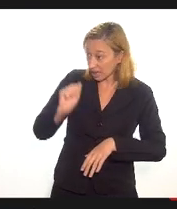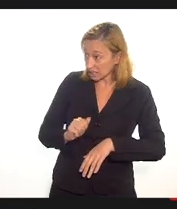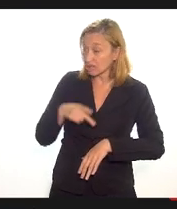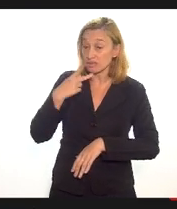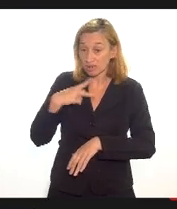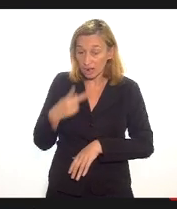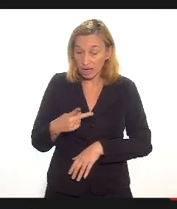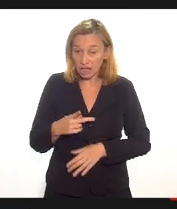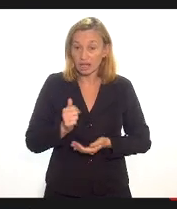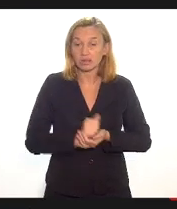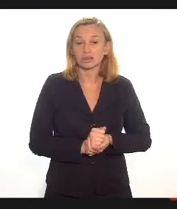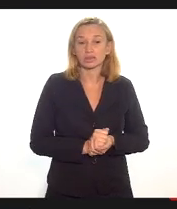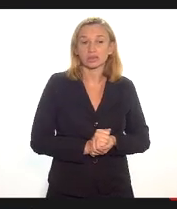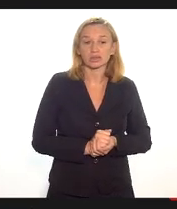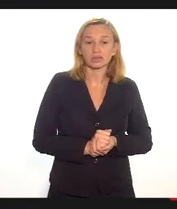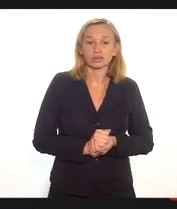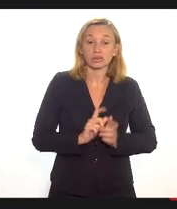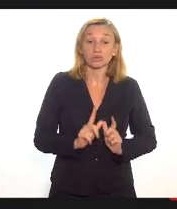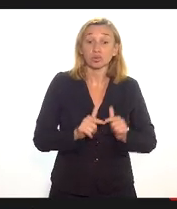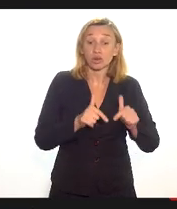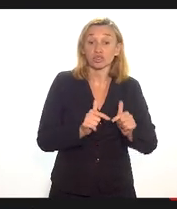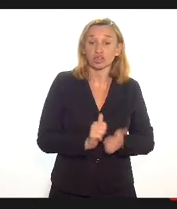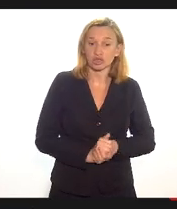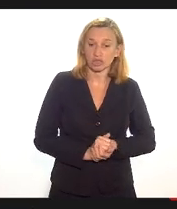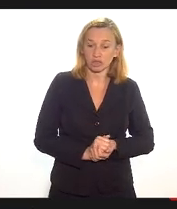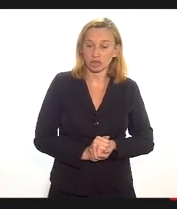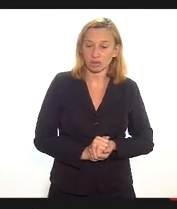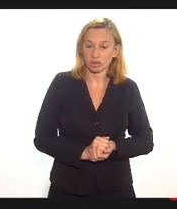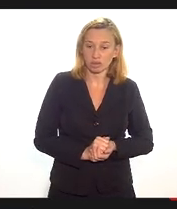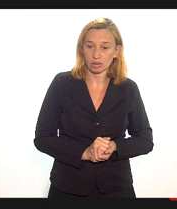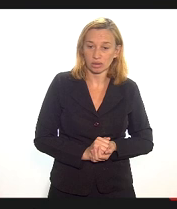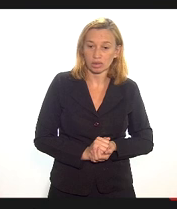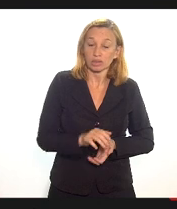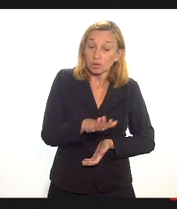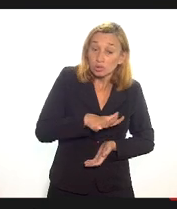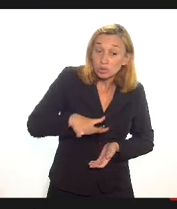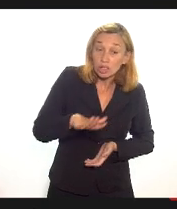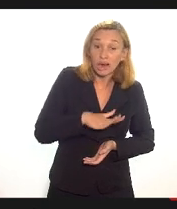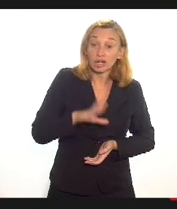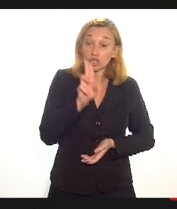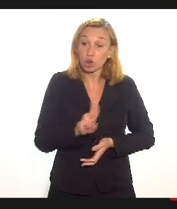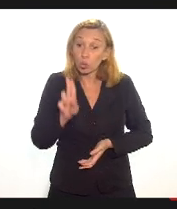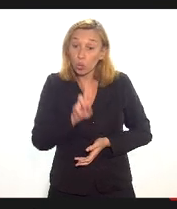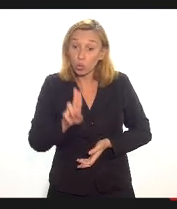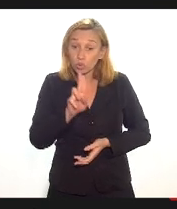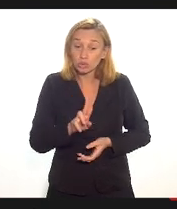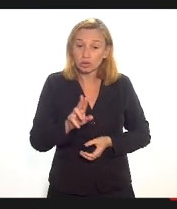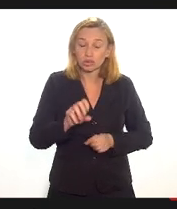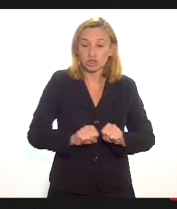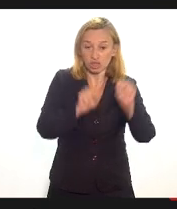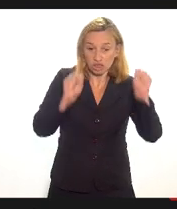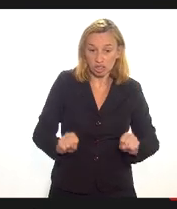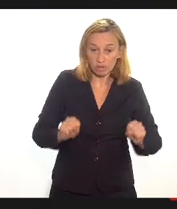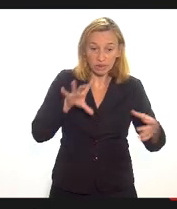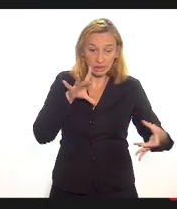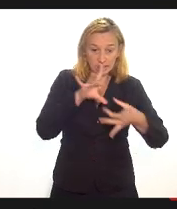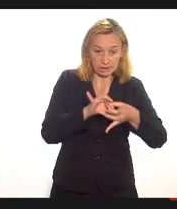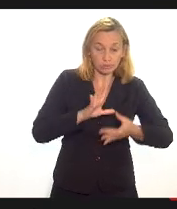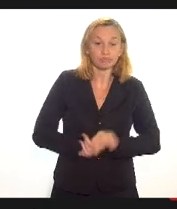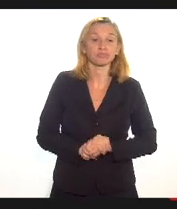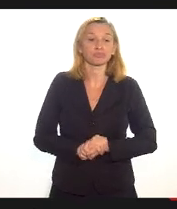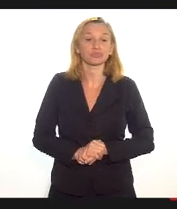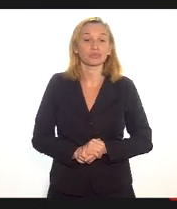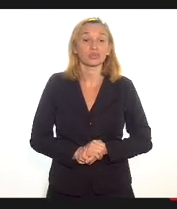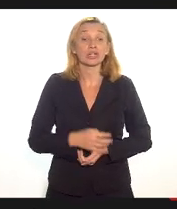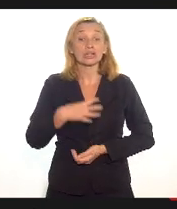mencionou, de proporcionalização dos ativos pelos campos que utilizam os sistemas integrados. Bom,